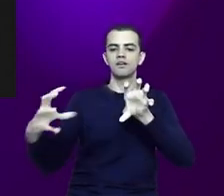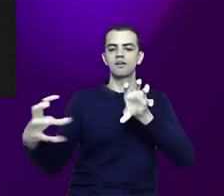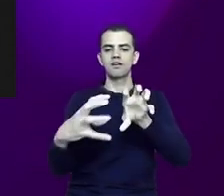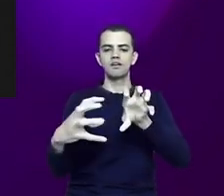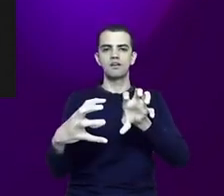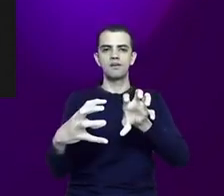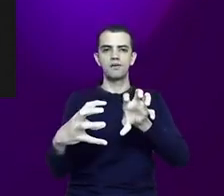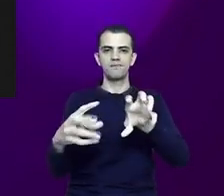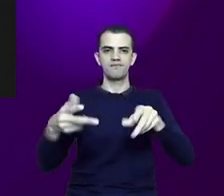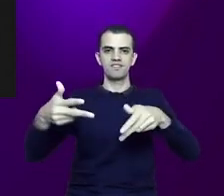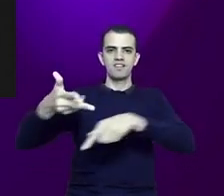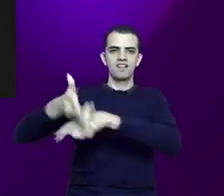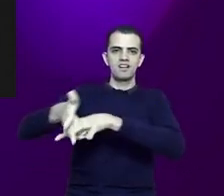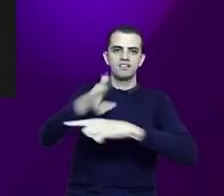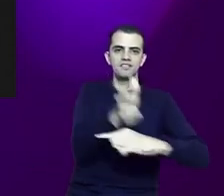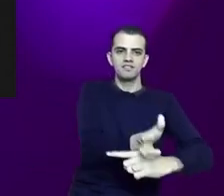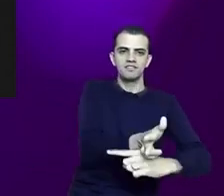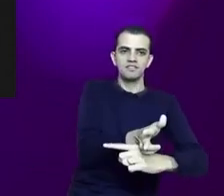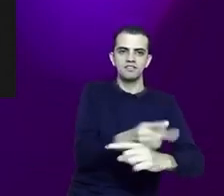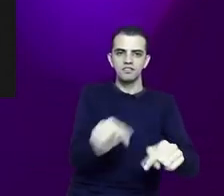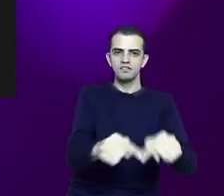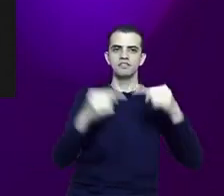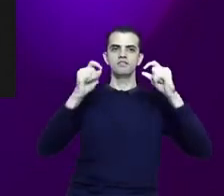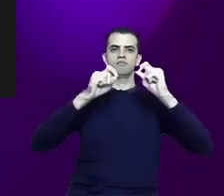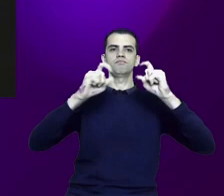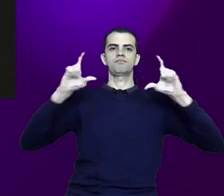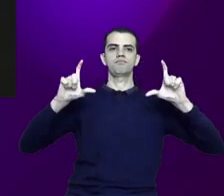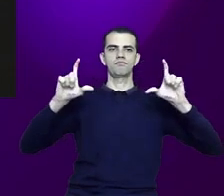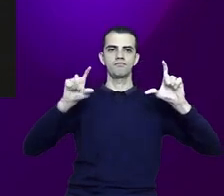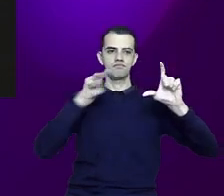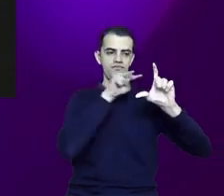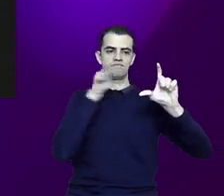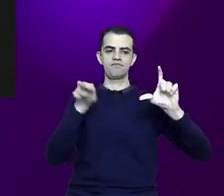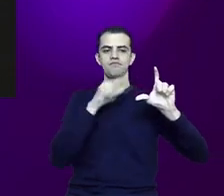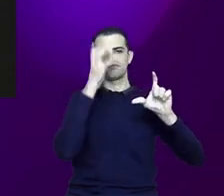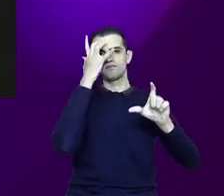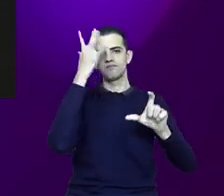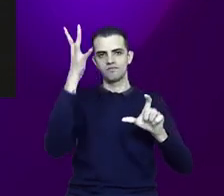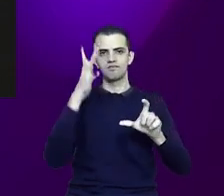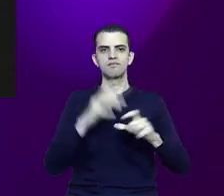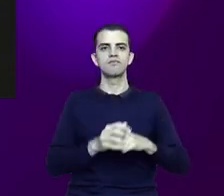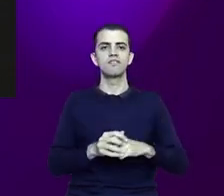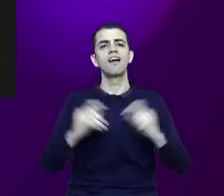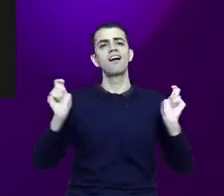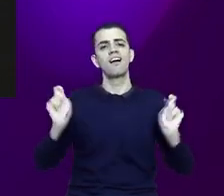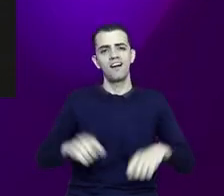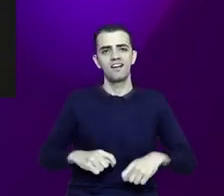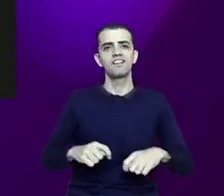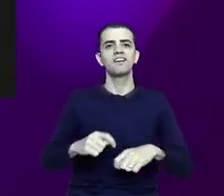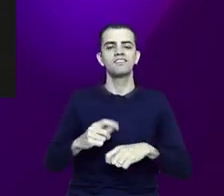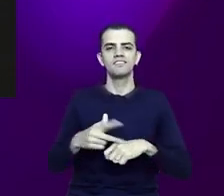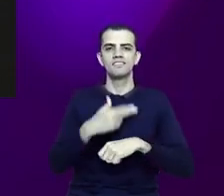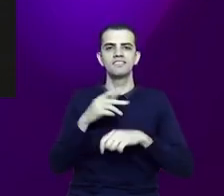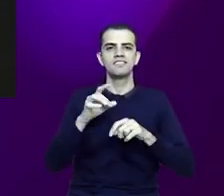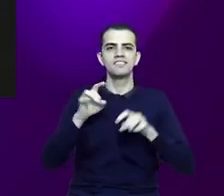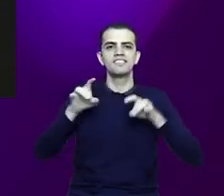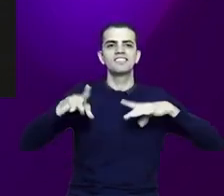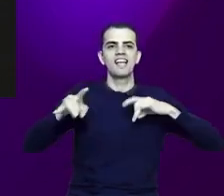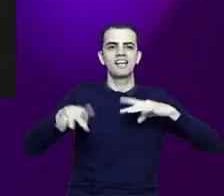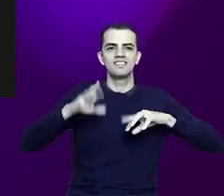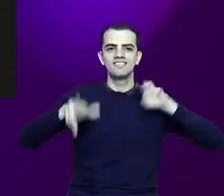consegue posicionar a tela da forma como ela seria, para pensando em procedimentos mais de de técnicas